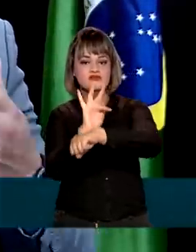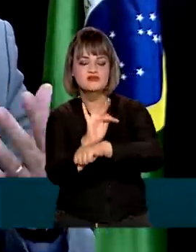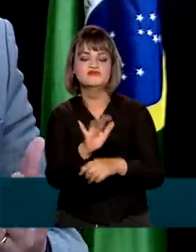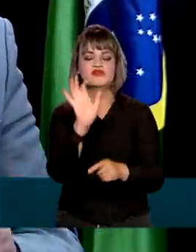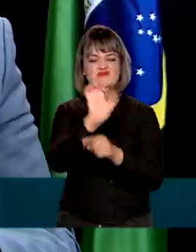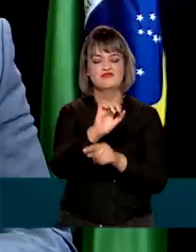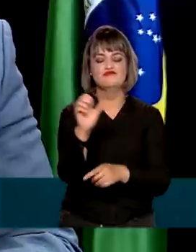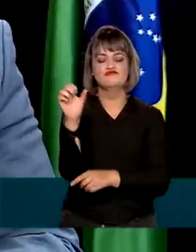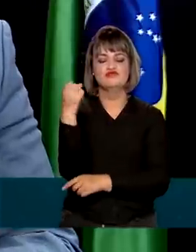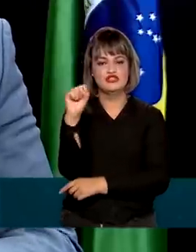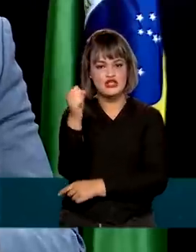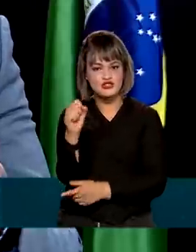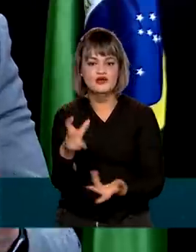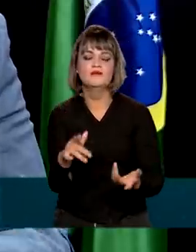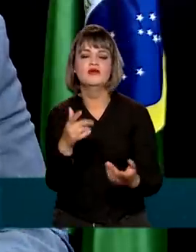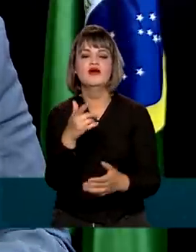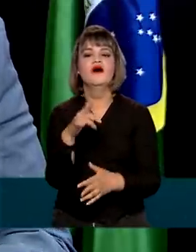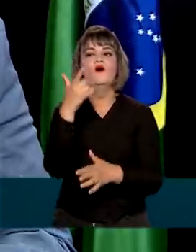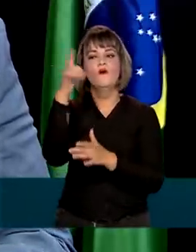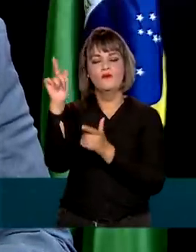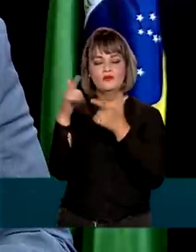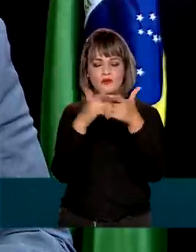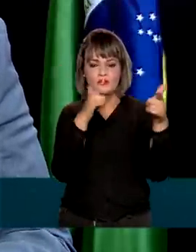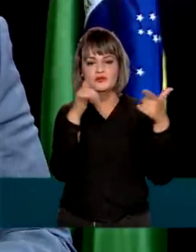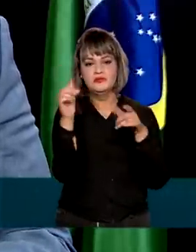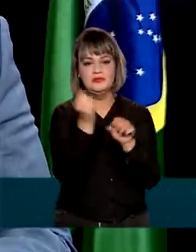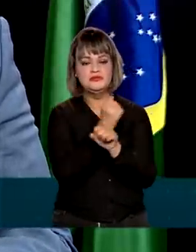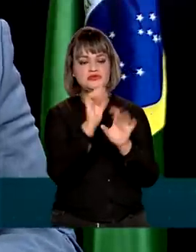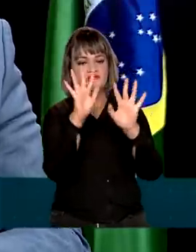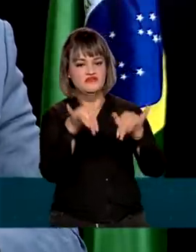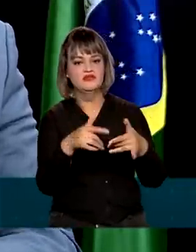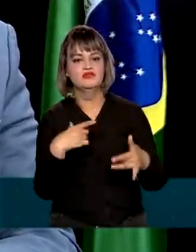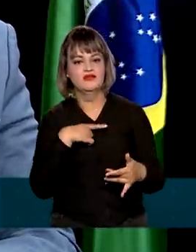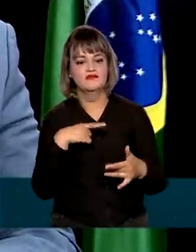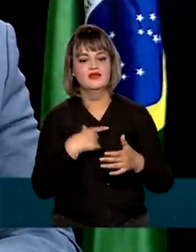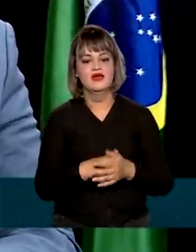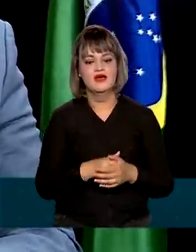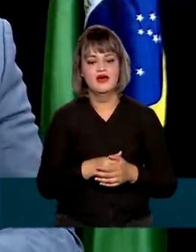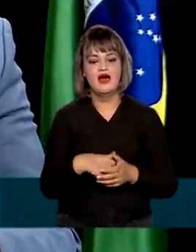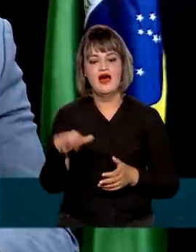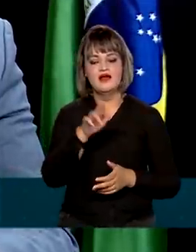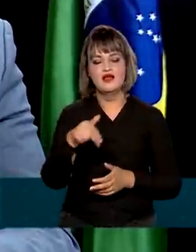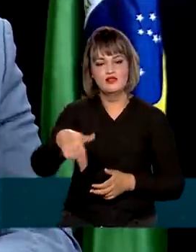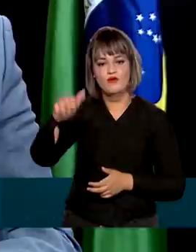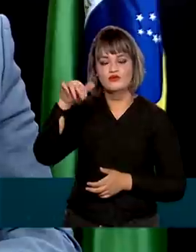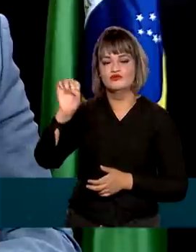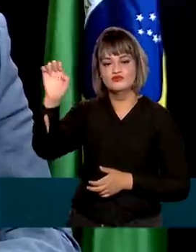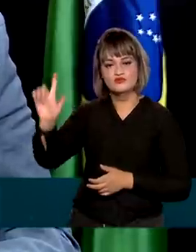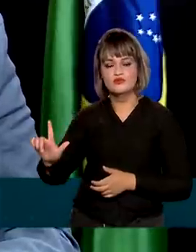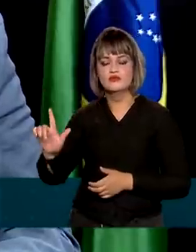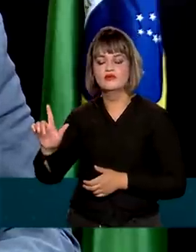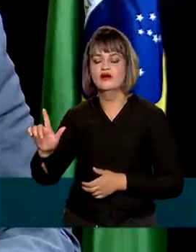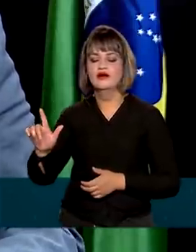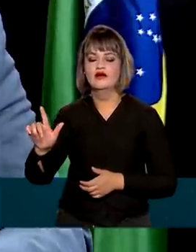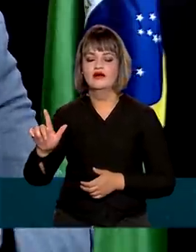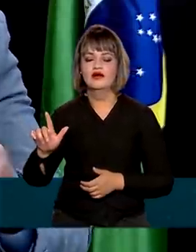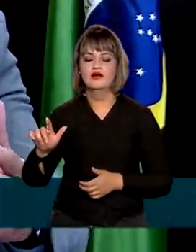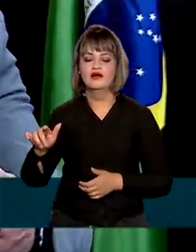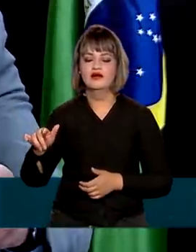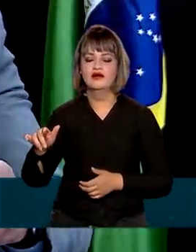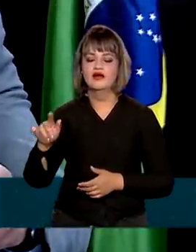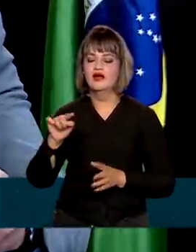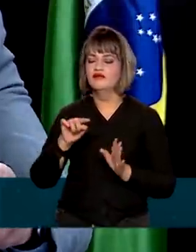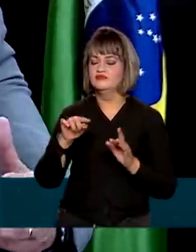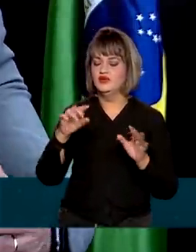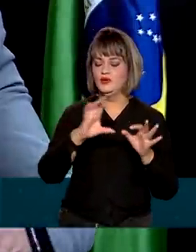e tantos outros tantas outras entregas importantes a gente viu A Ferrovia norte-sul operando na direção de